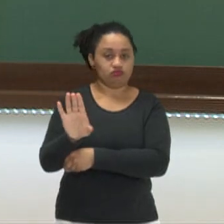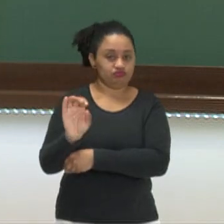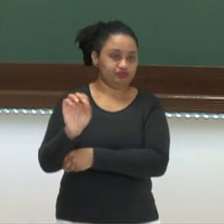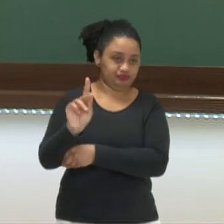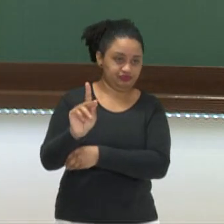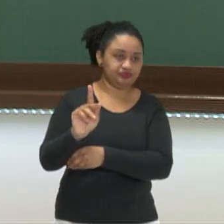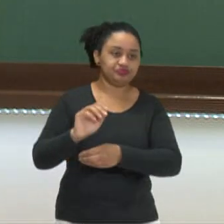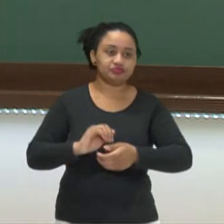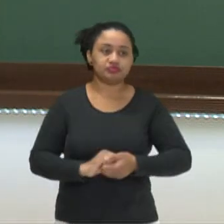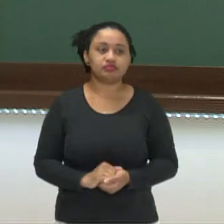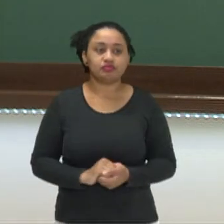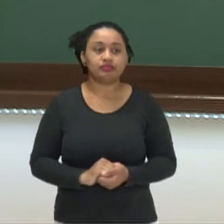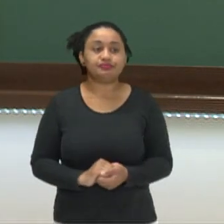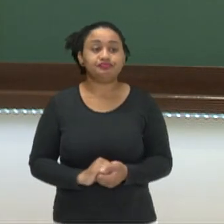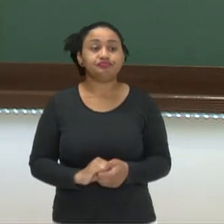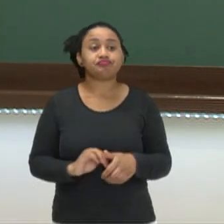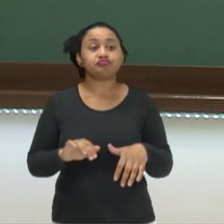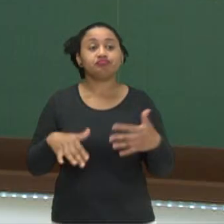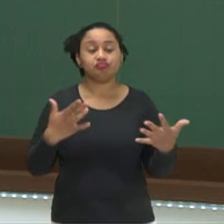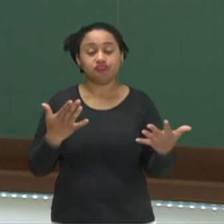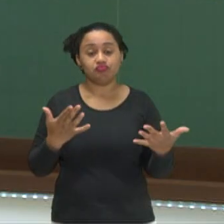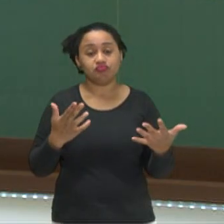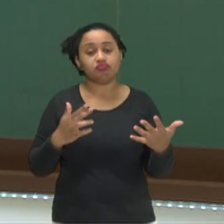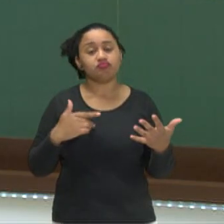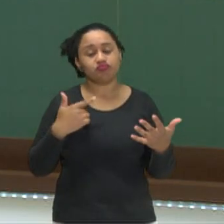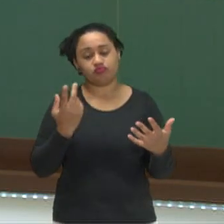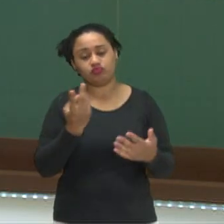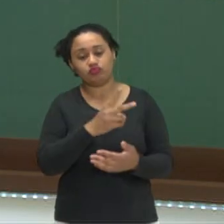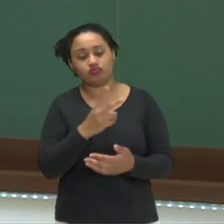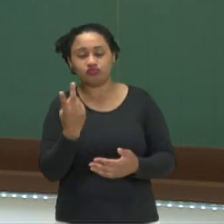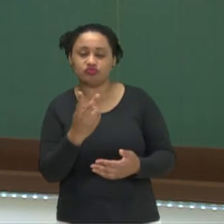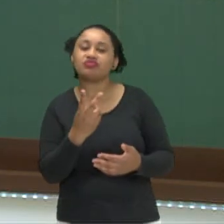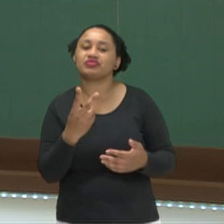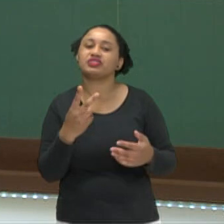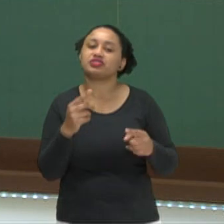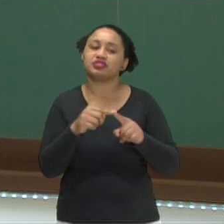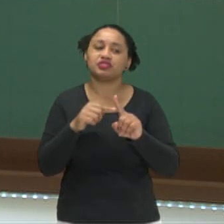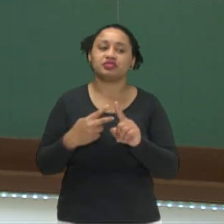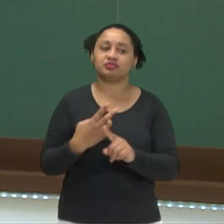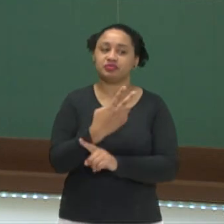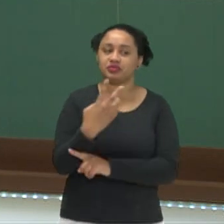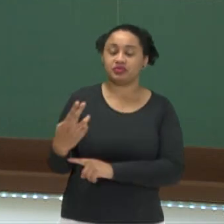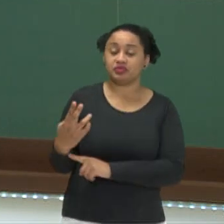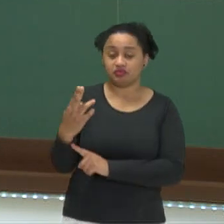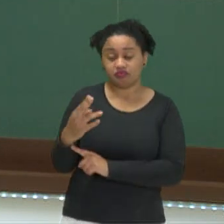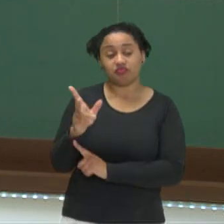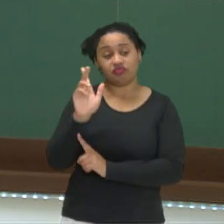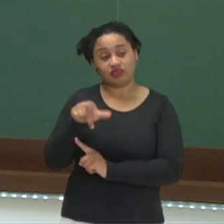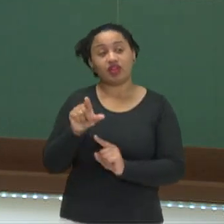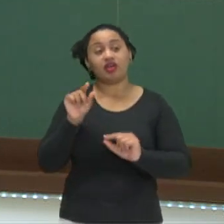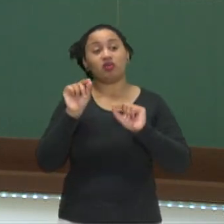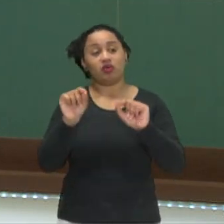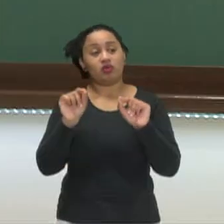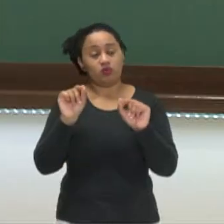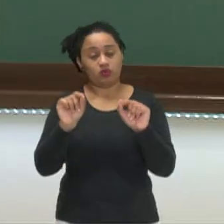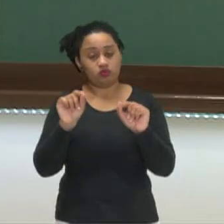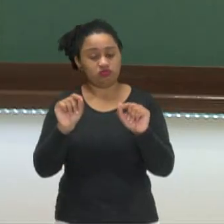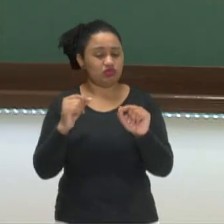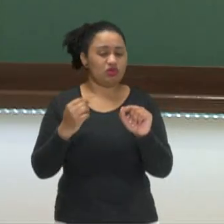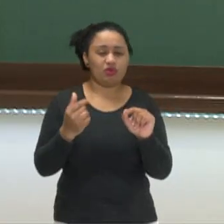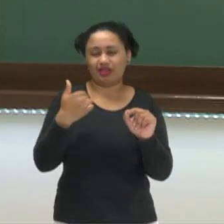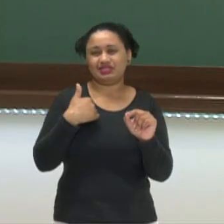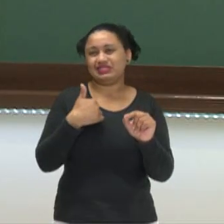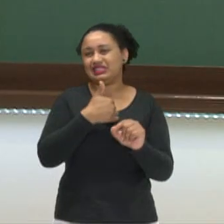beleza? Em razão desses dois procedimentos serem considerados quase